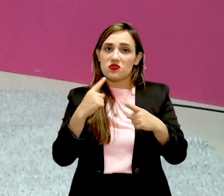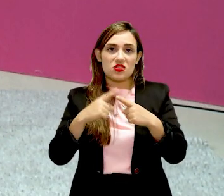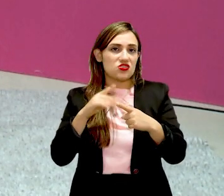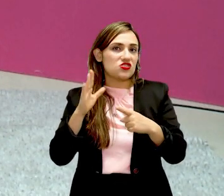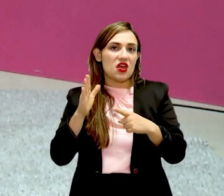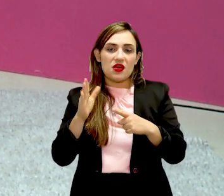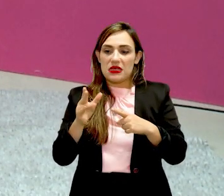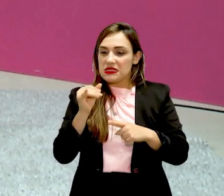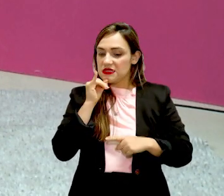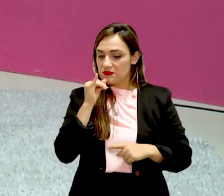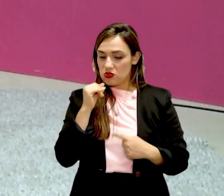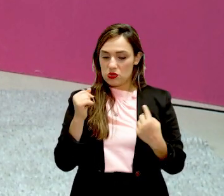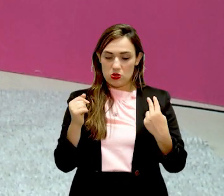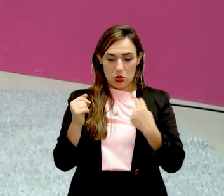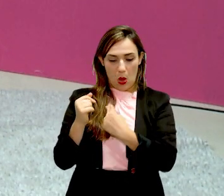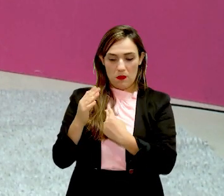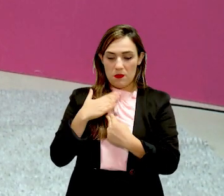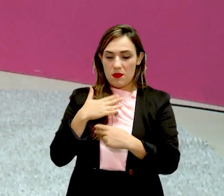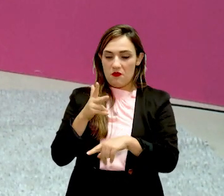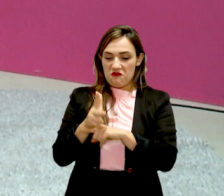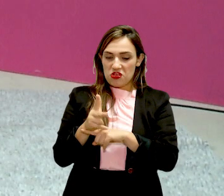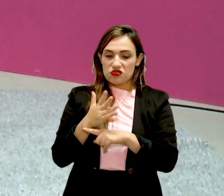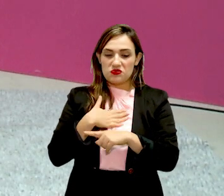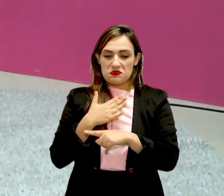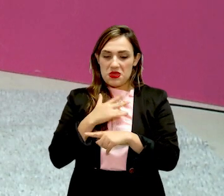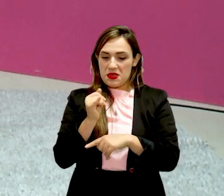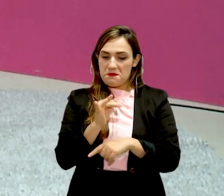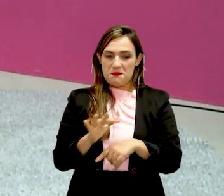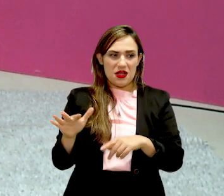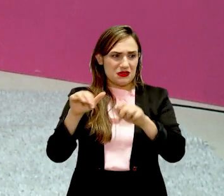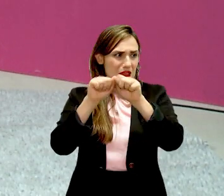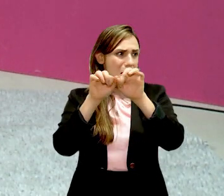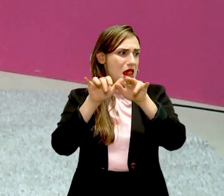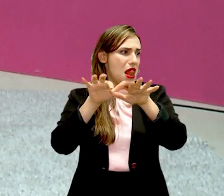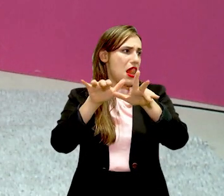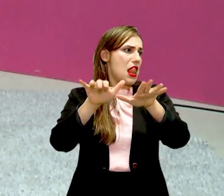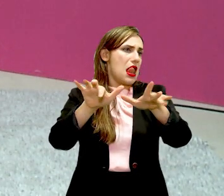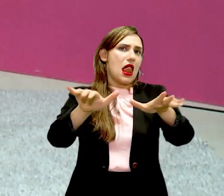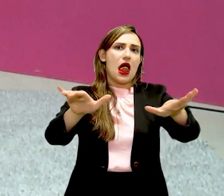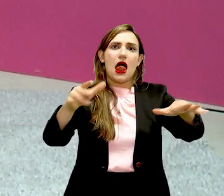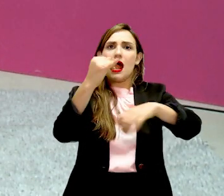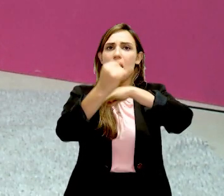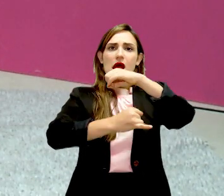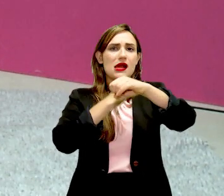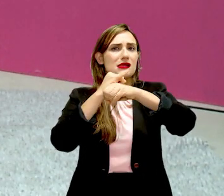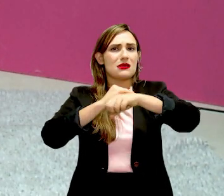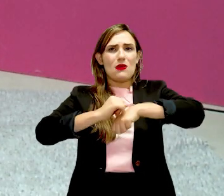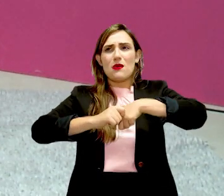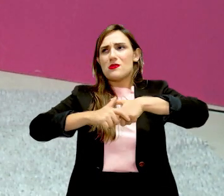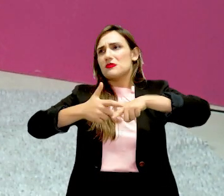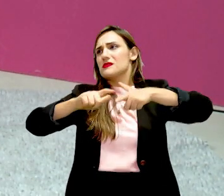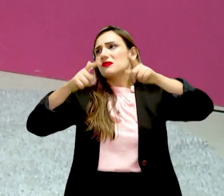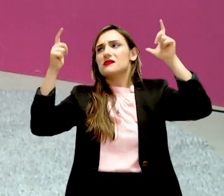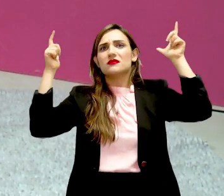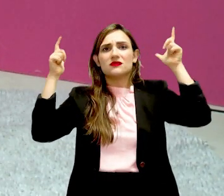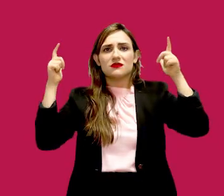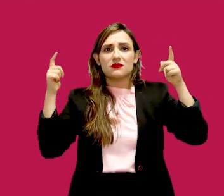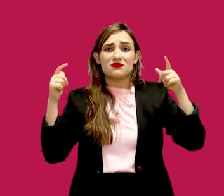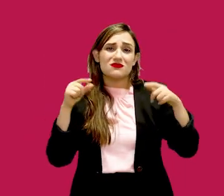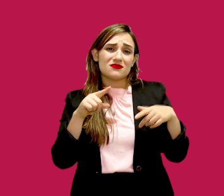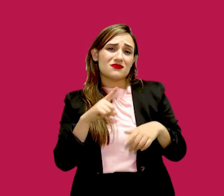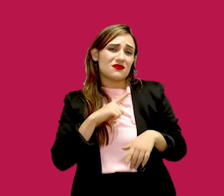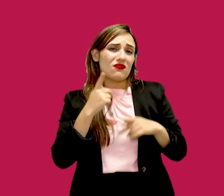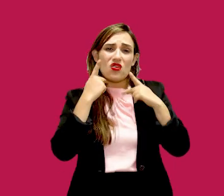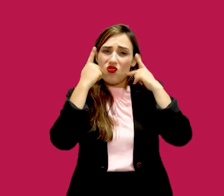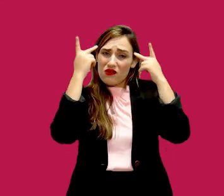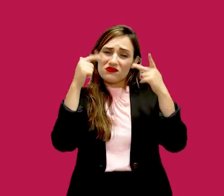o constrangimento de saber que seu nome, seu vídeo, sua imagem está num alcance inimaginável.